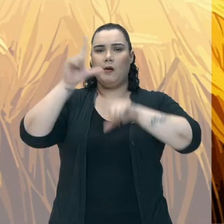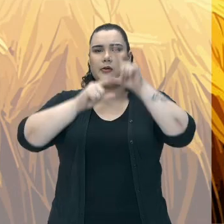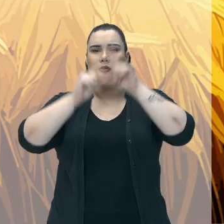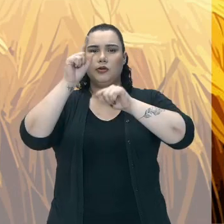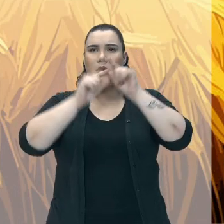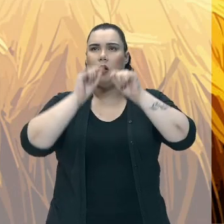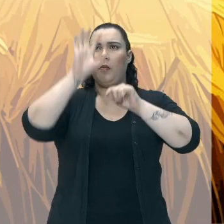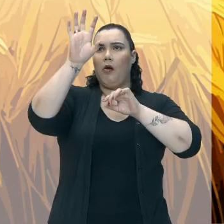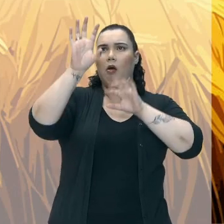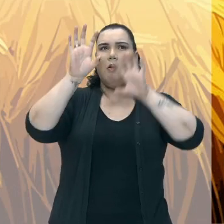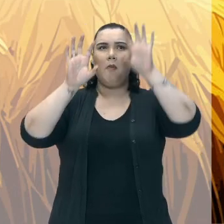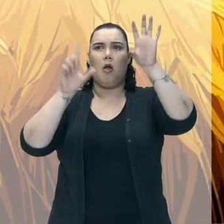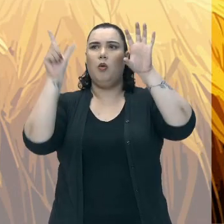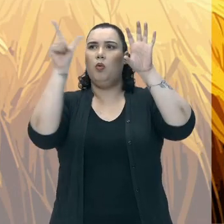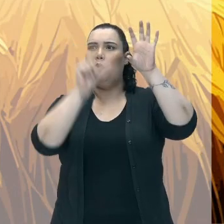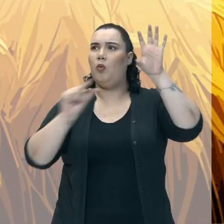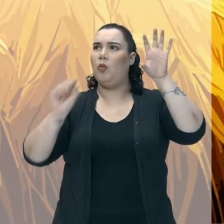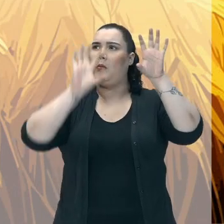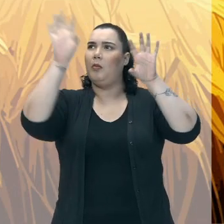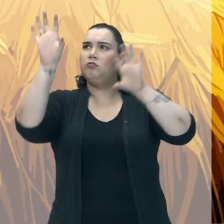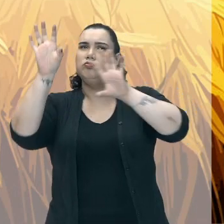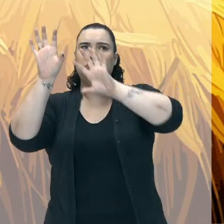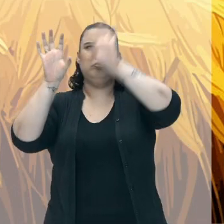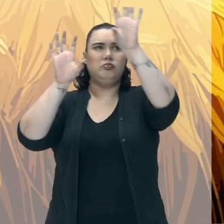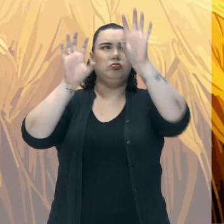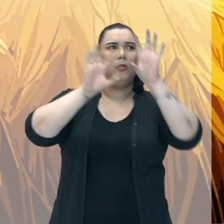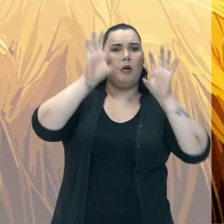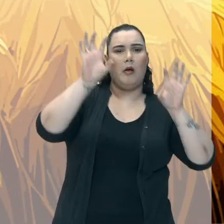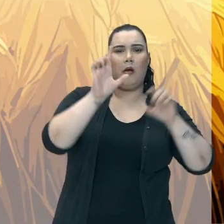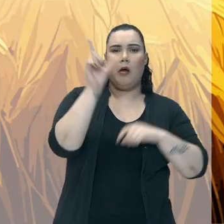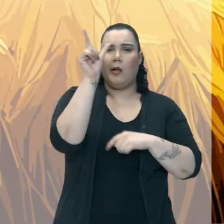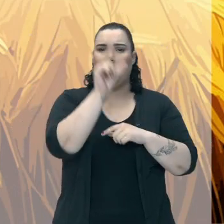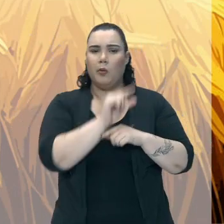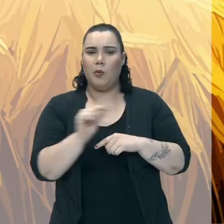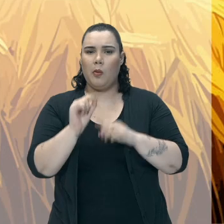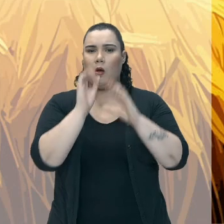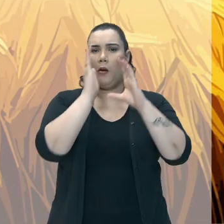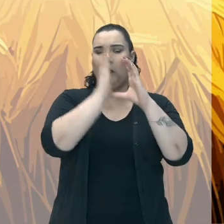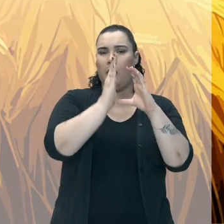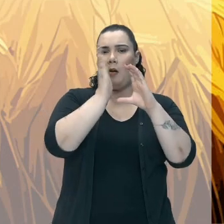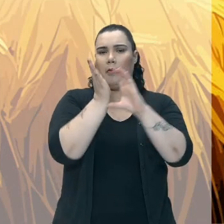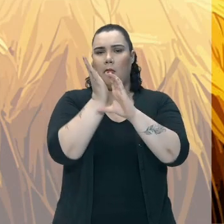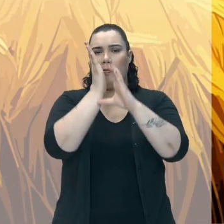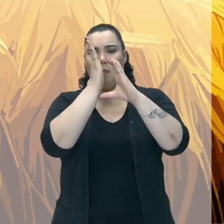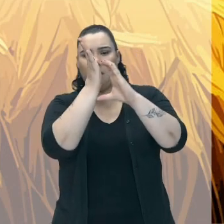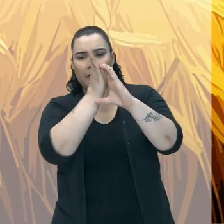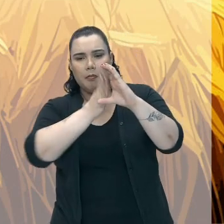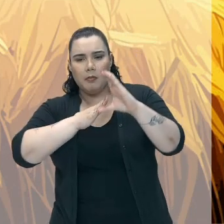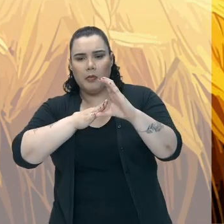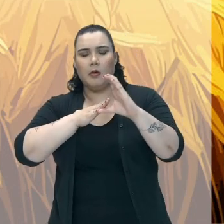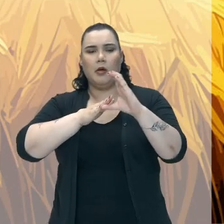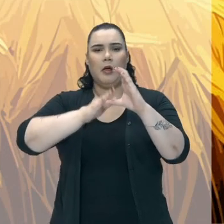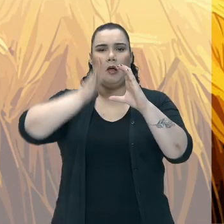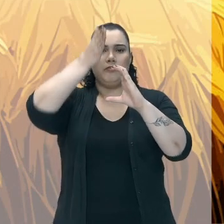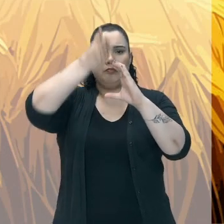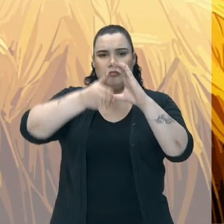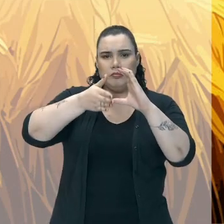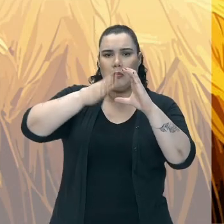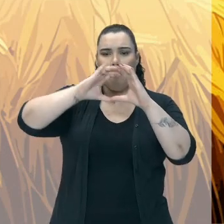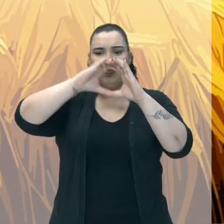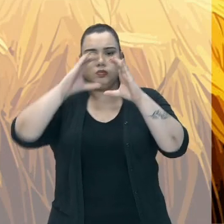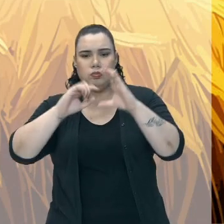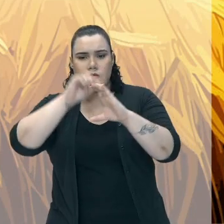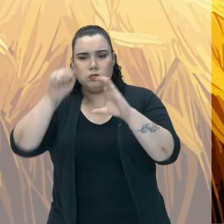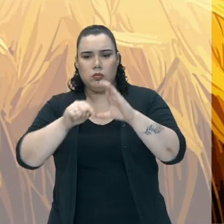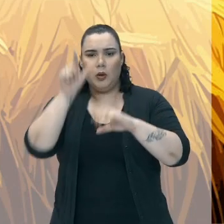a posição da Lua, né? As fases da Lua, elas estão diretamente ligadas aí, principalmente com a questão